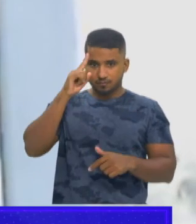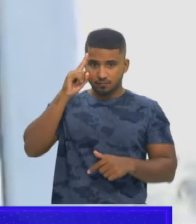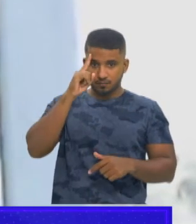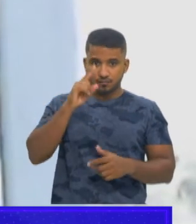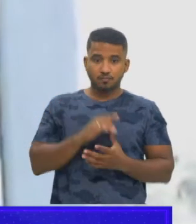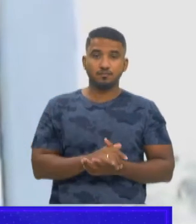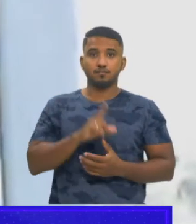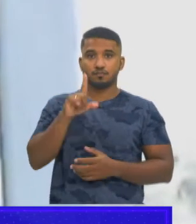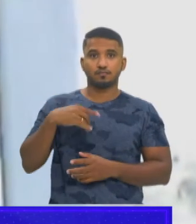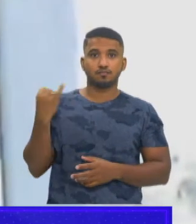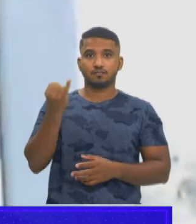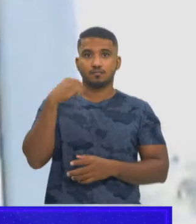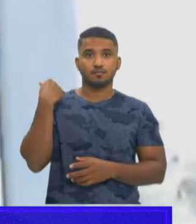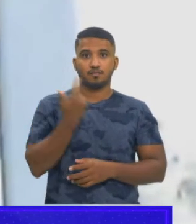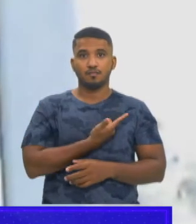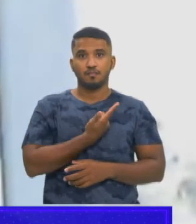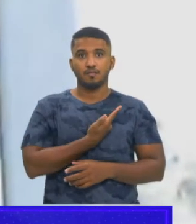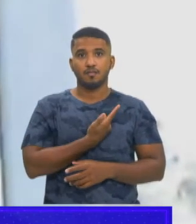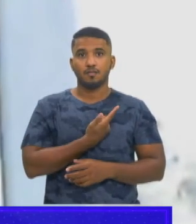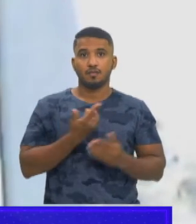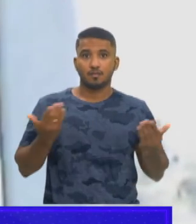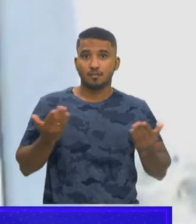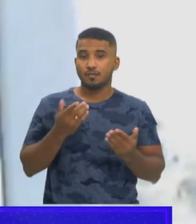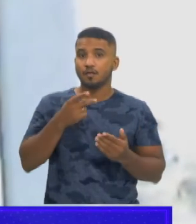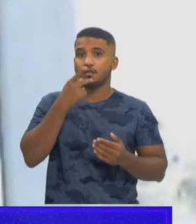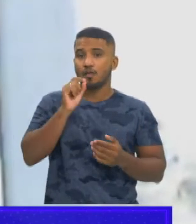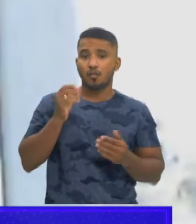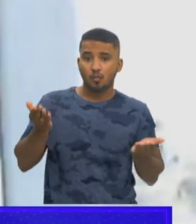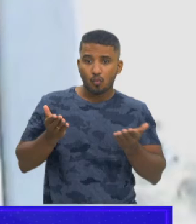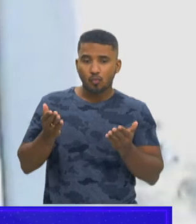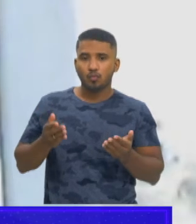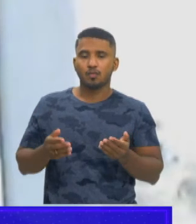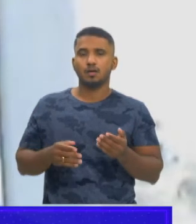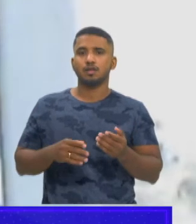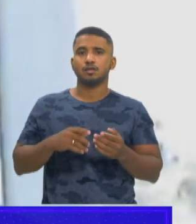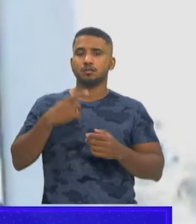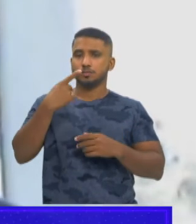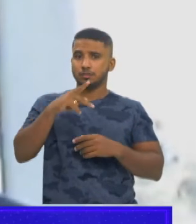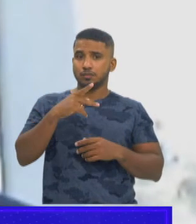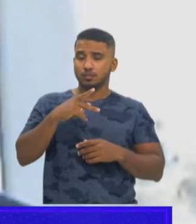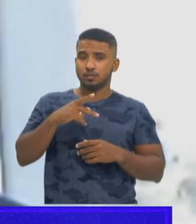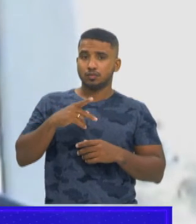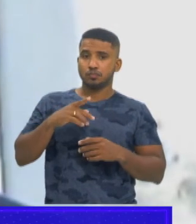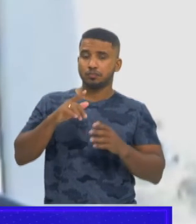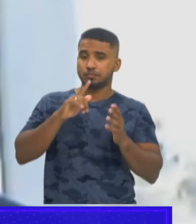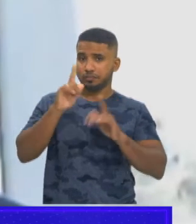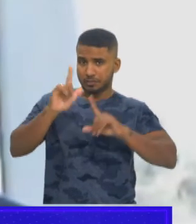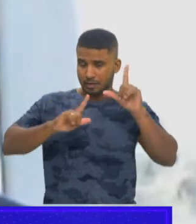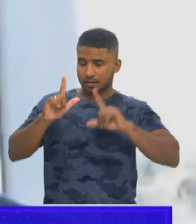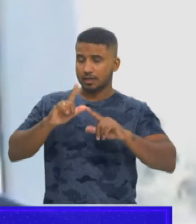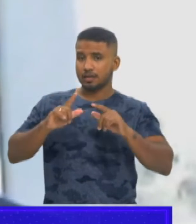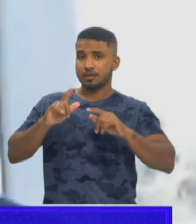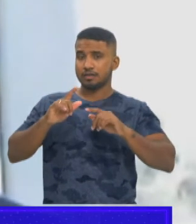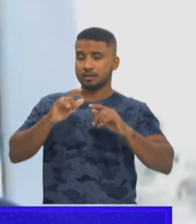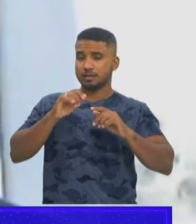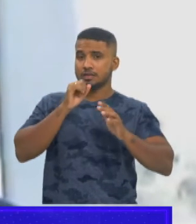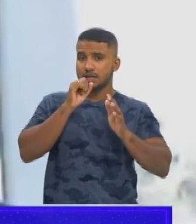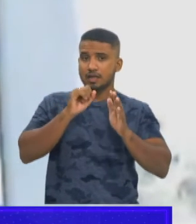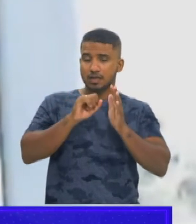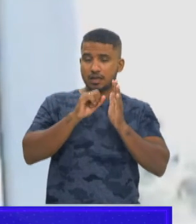importante o espaço que você abriu aqui, através do seu programa, a TV Assembleia, agradecer